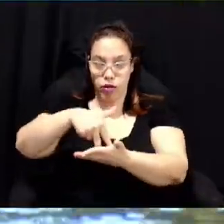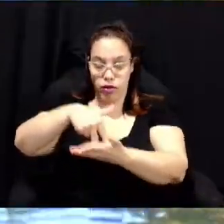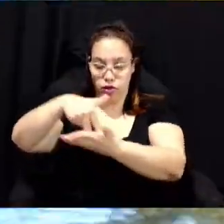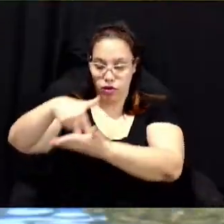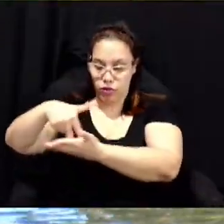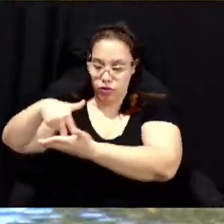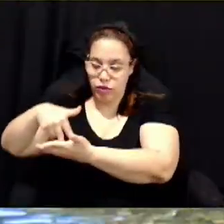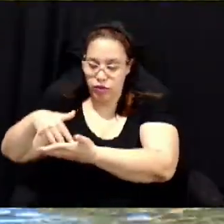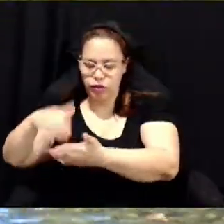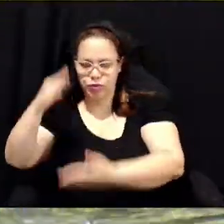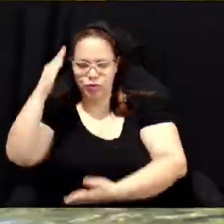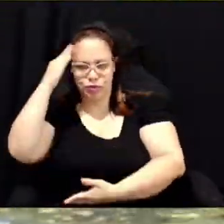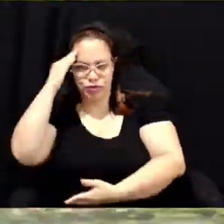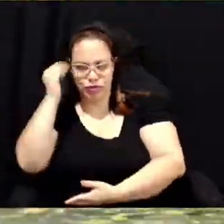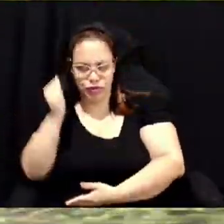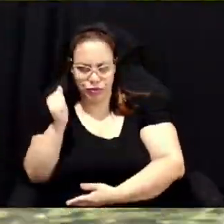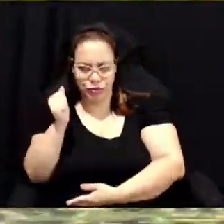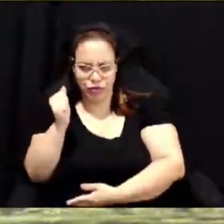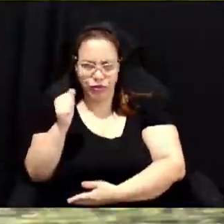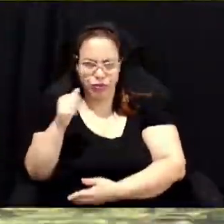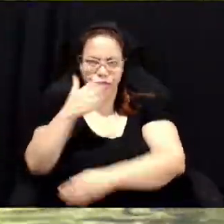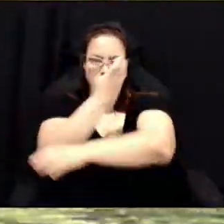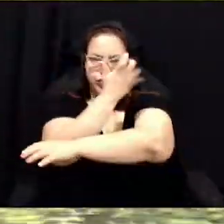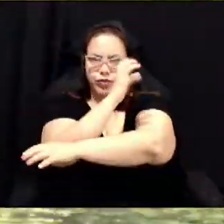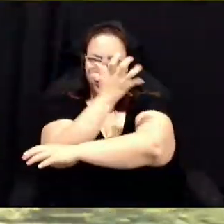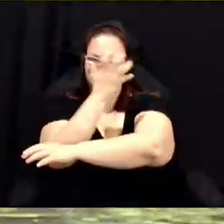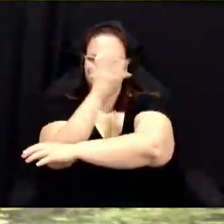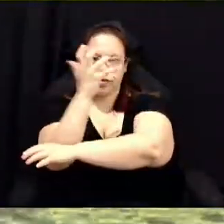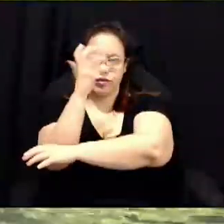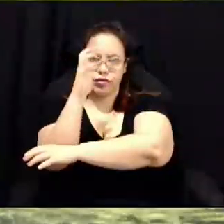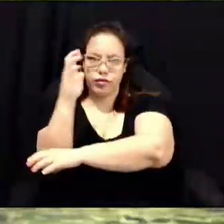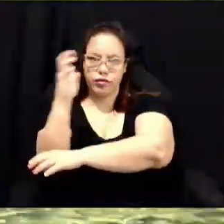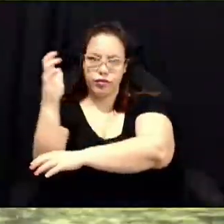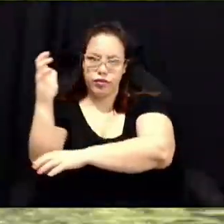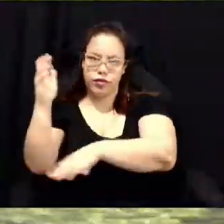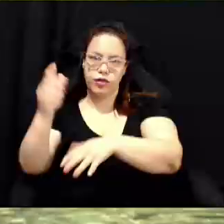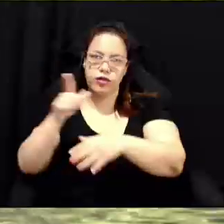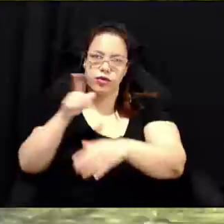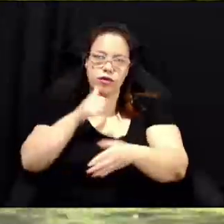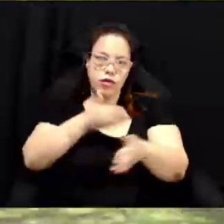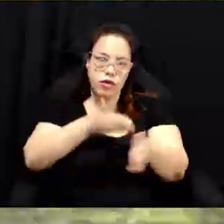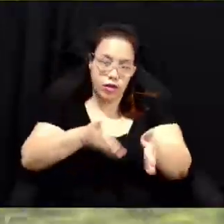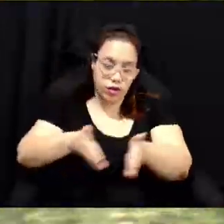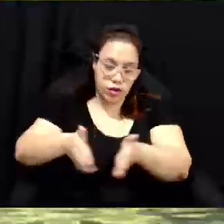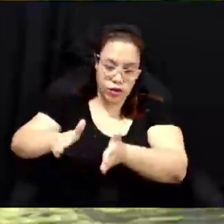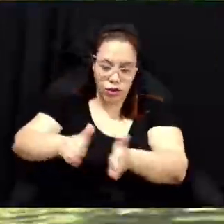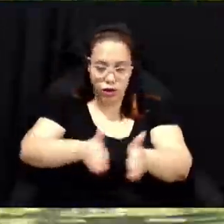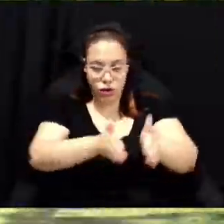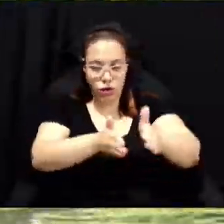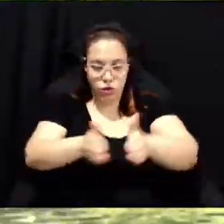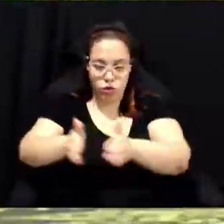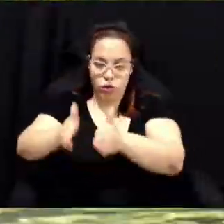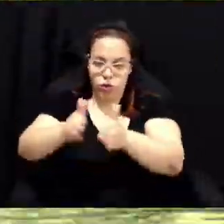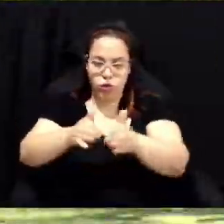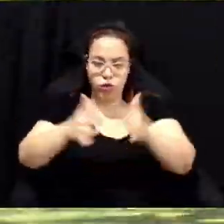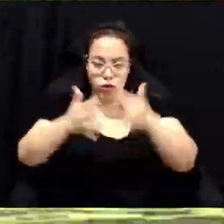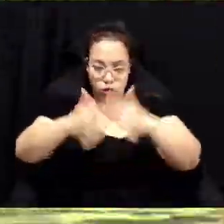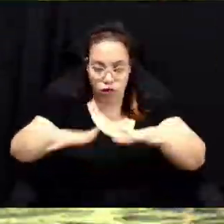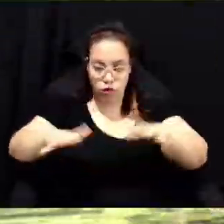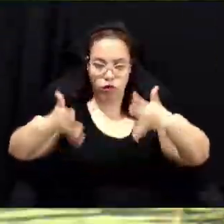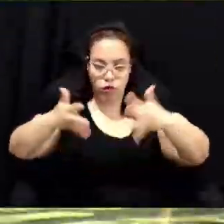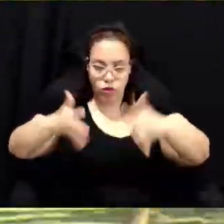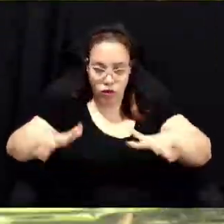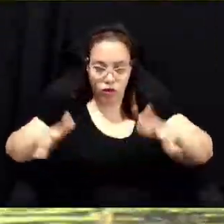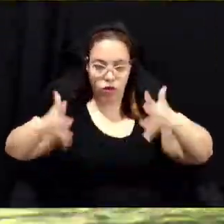cada natureza, cada ambiente tem a sua leitura de rio, né? Quando a gente fala correnteza, né? Às vezes a gente viu falar do mar que as correntezas do mar puxam para dentro do